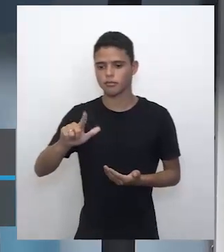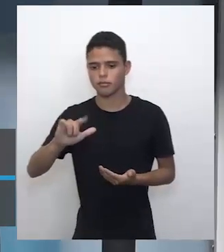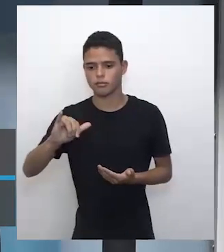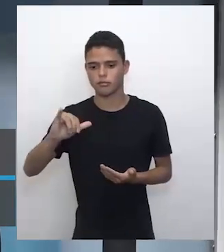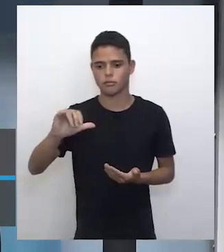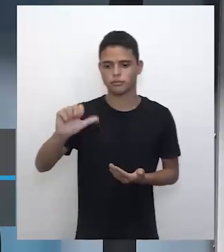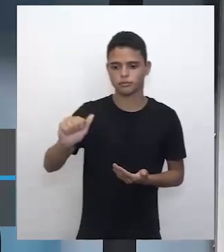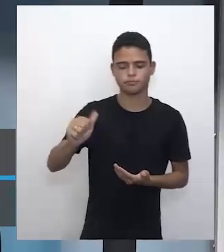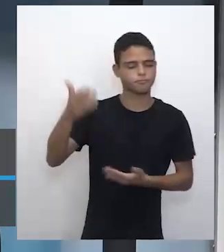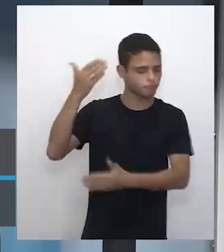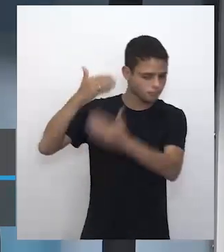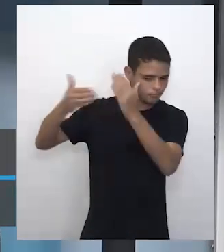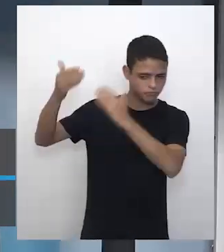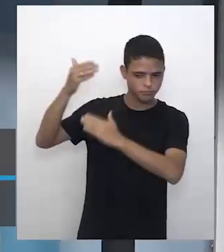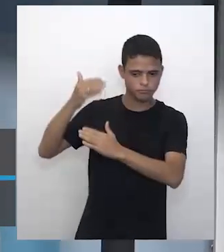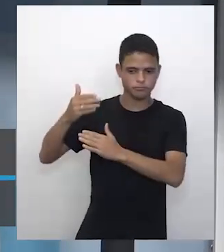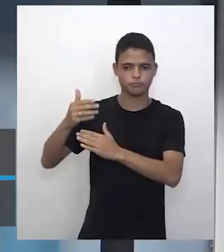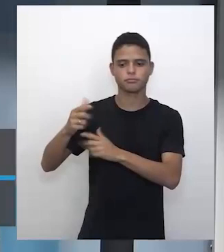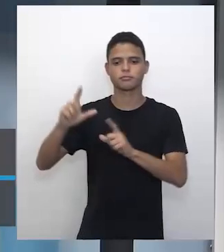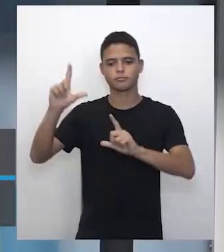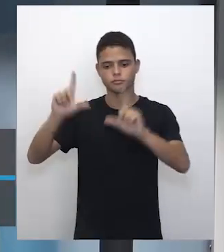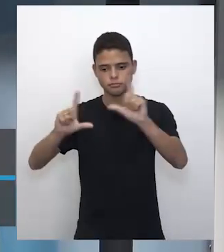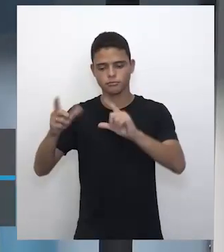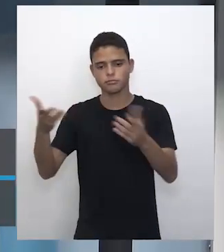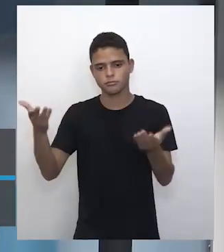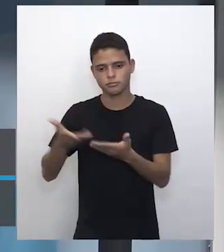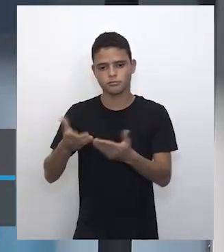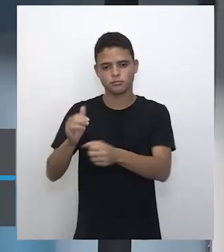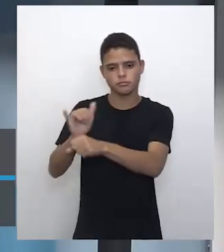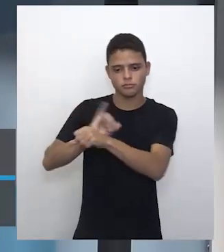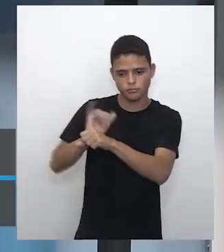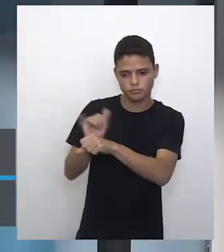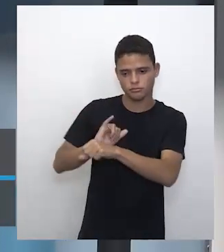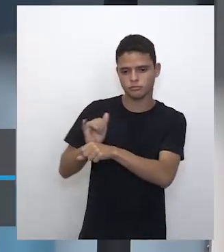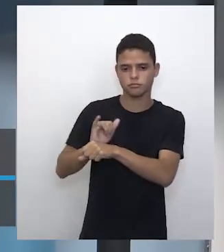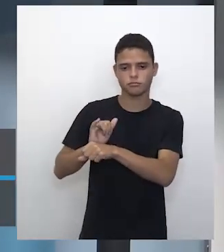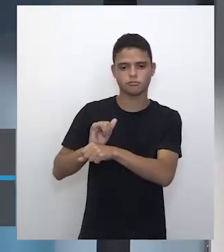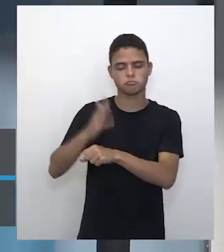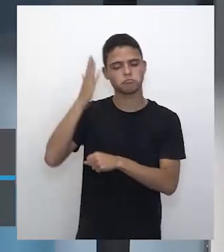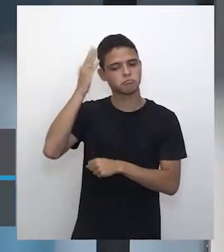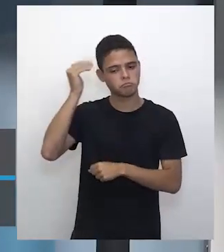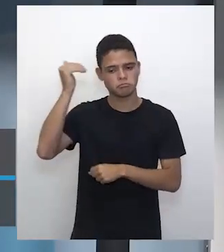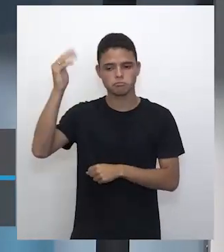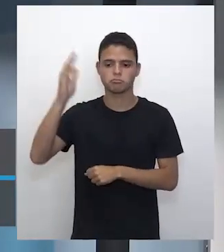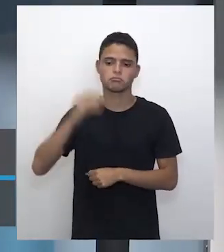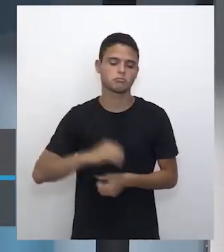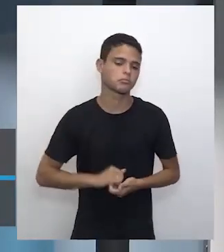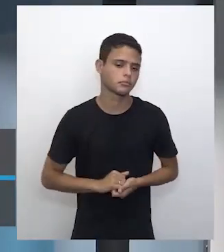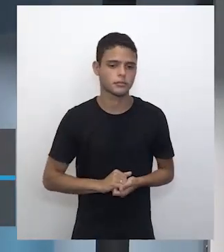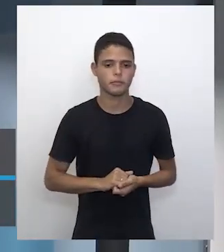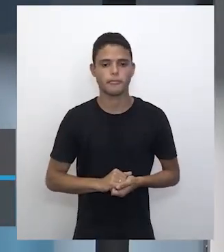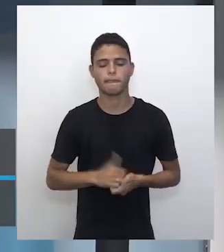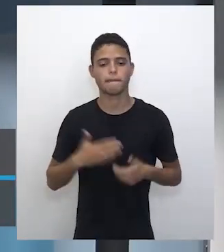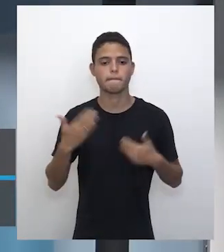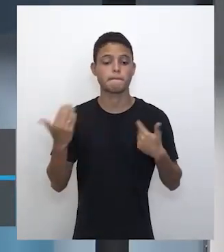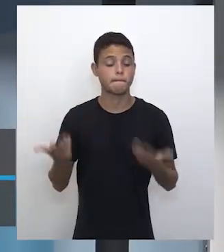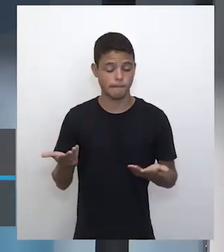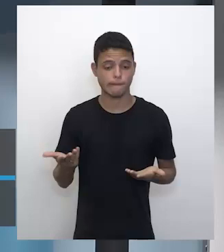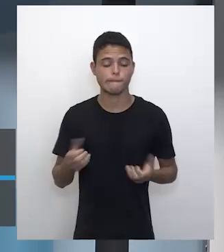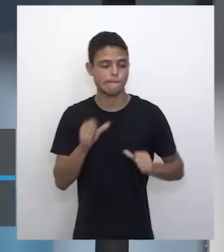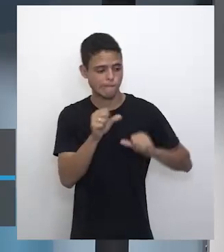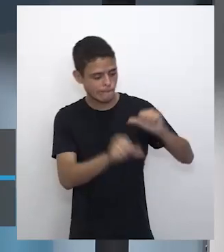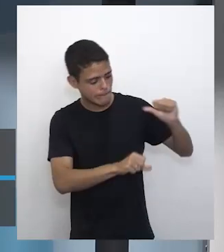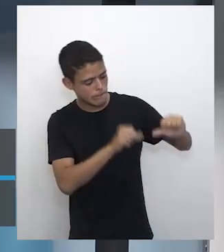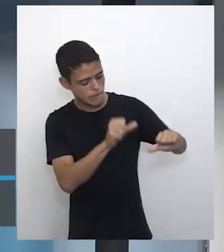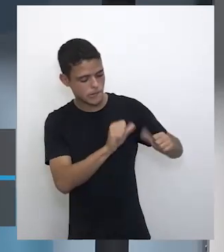da TV, de outro não falar o nome, mas hoje é um canal famosíssimo no YouTube. Então, essa